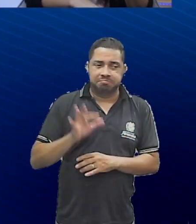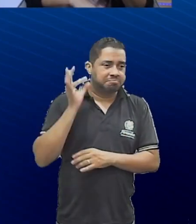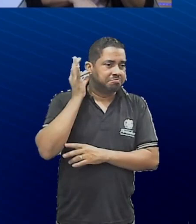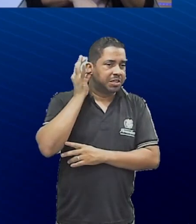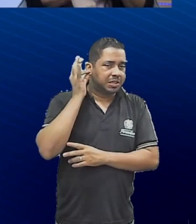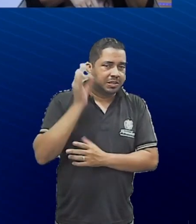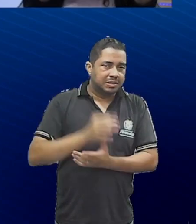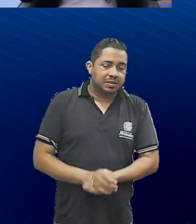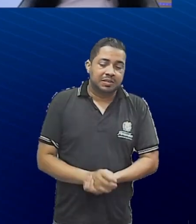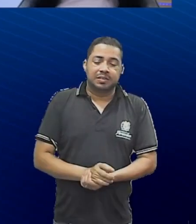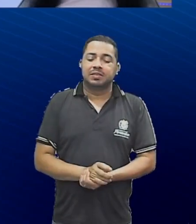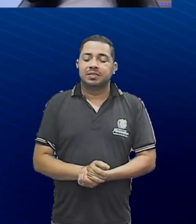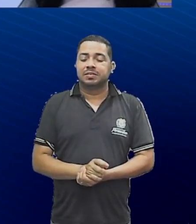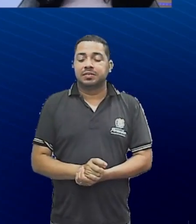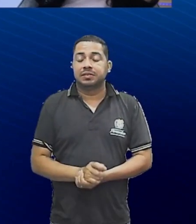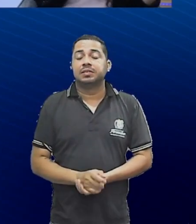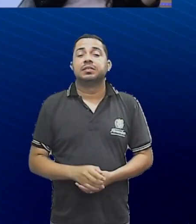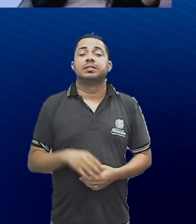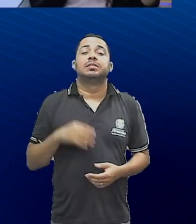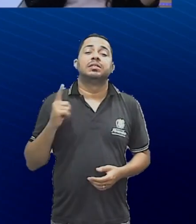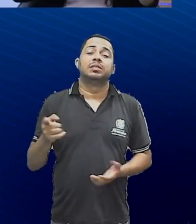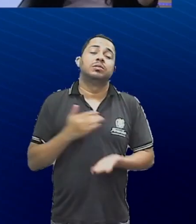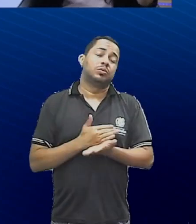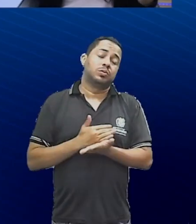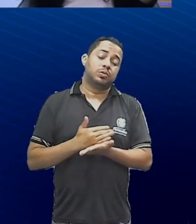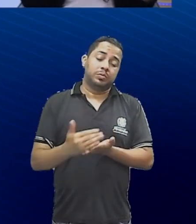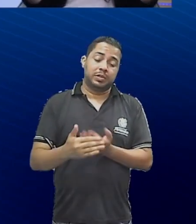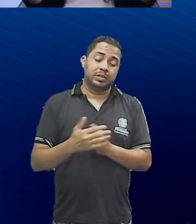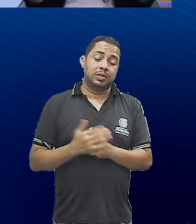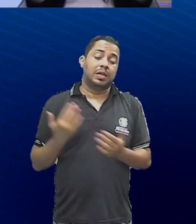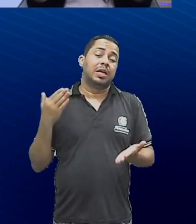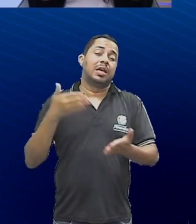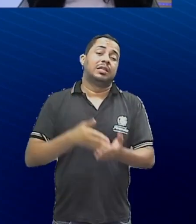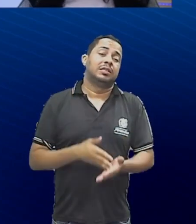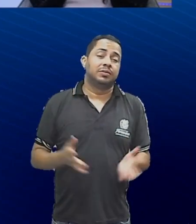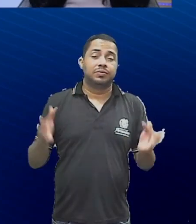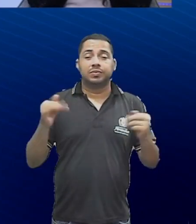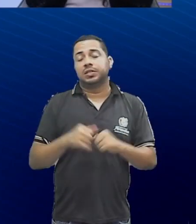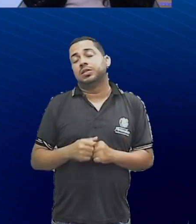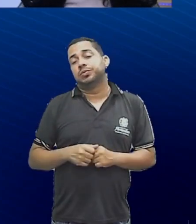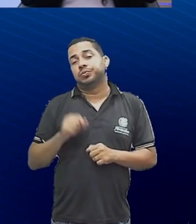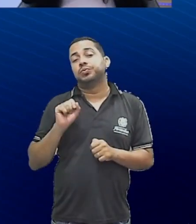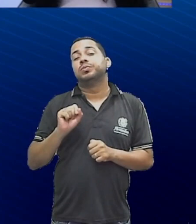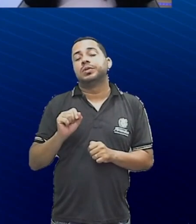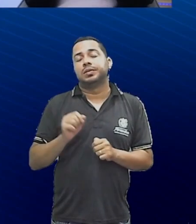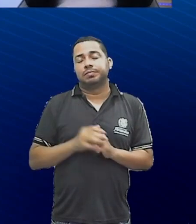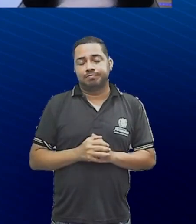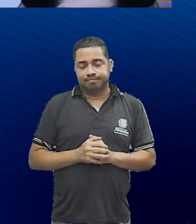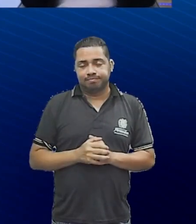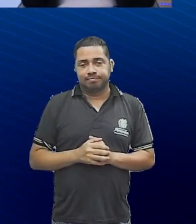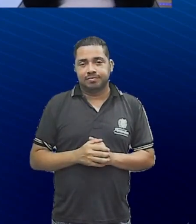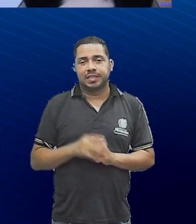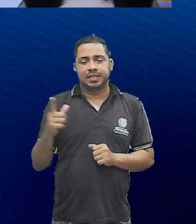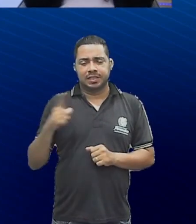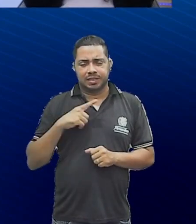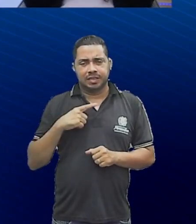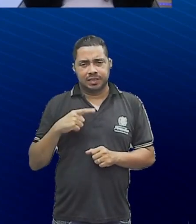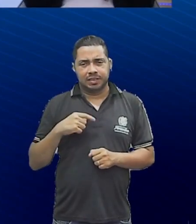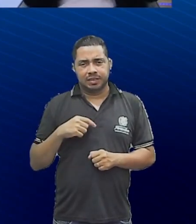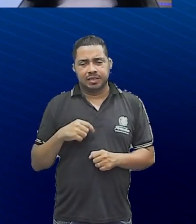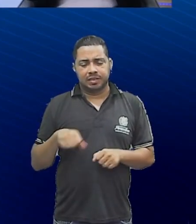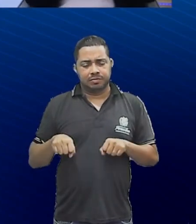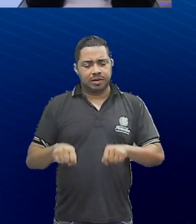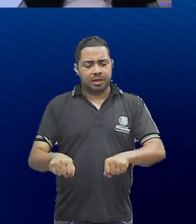fantástico, tá? Desde o seu começo até o final. O que é que acontece? Ele tem um carrinho de